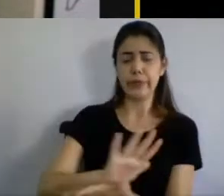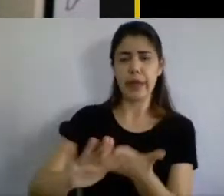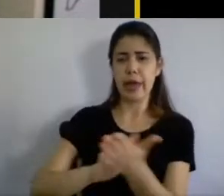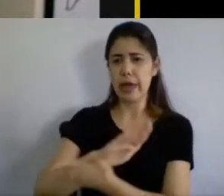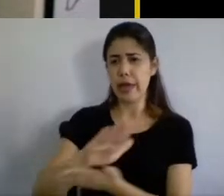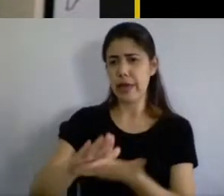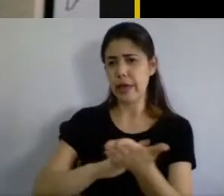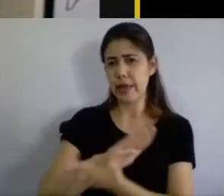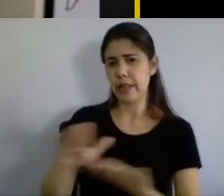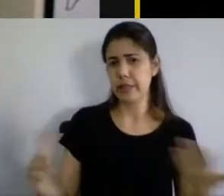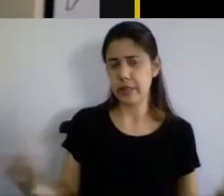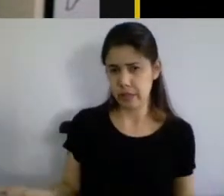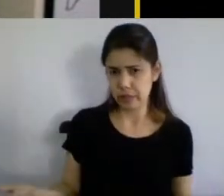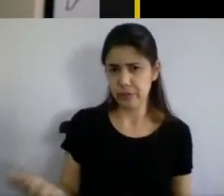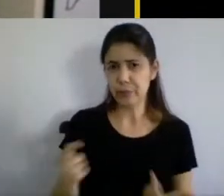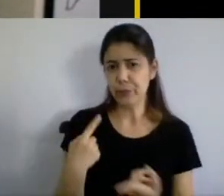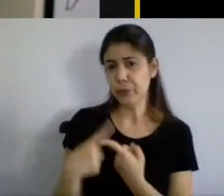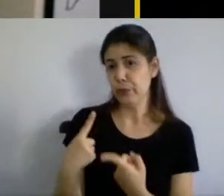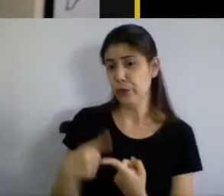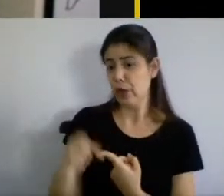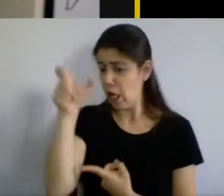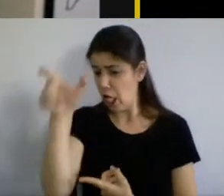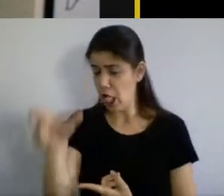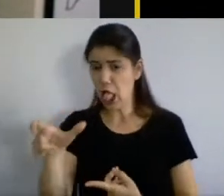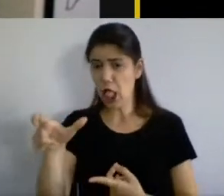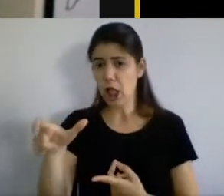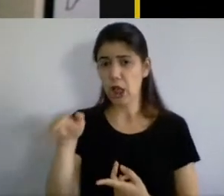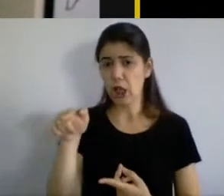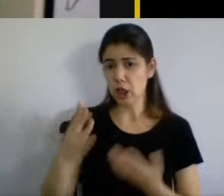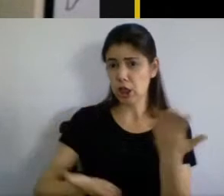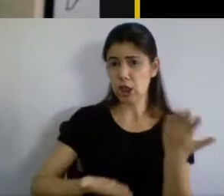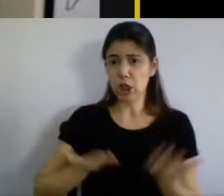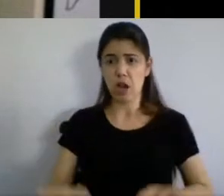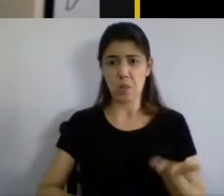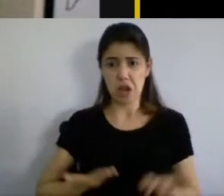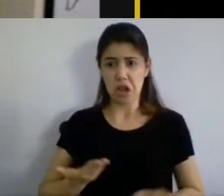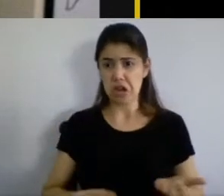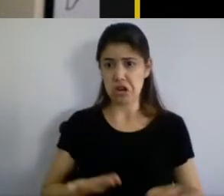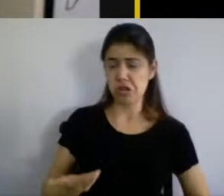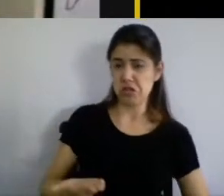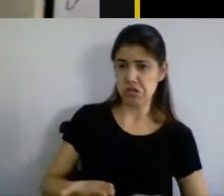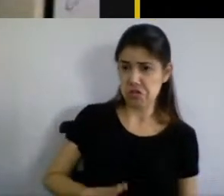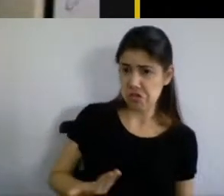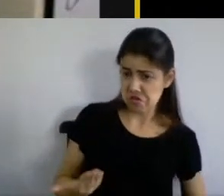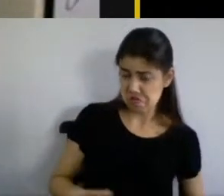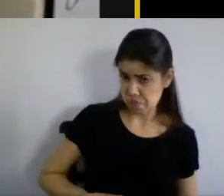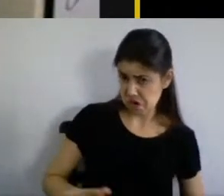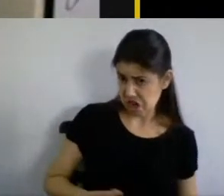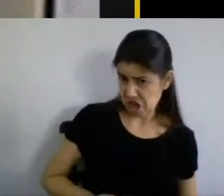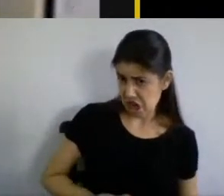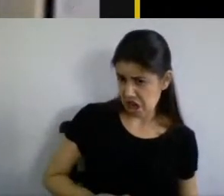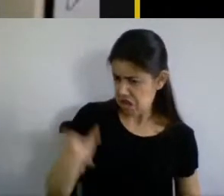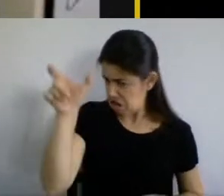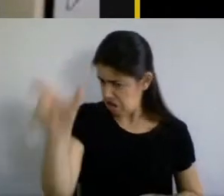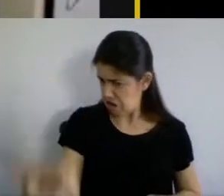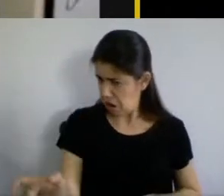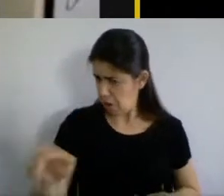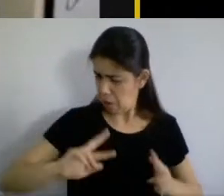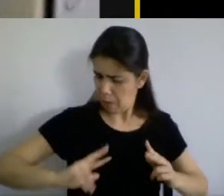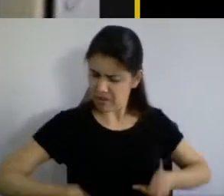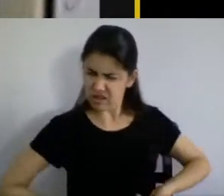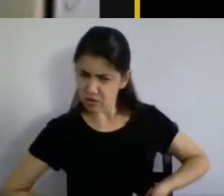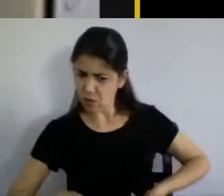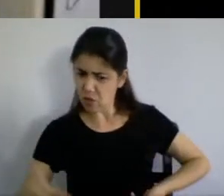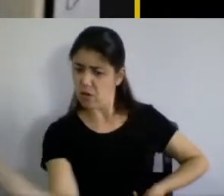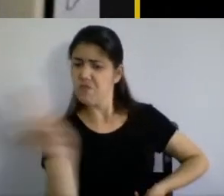de quem é cabra da peste, que ele vai dizer, fulano não é homem, eu não tenho que tratar ele como homem. E a Madalena